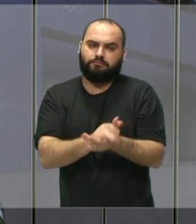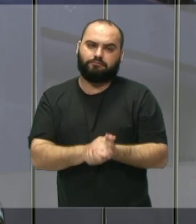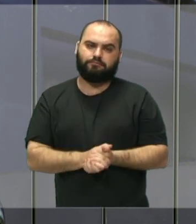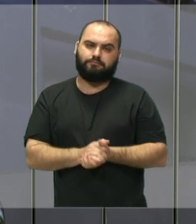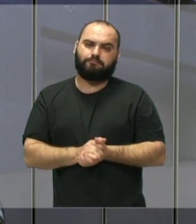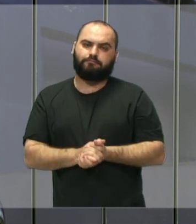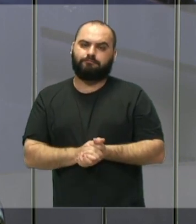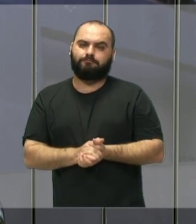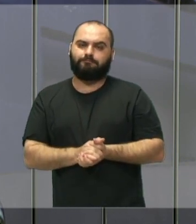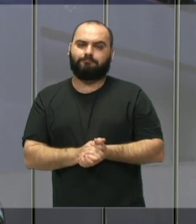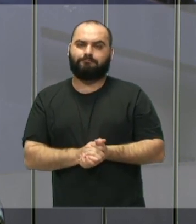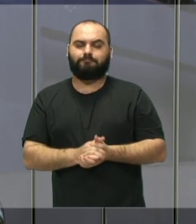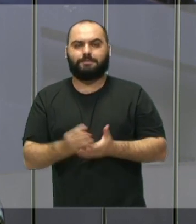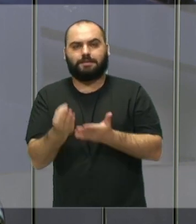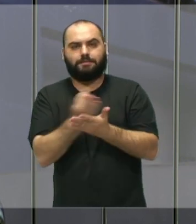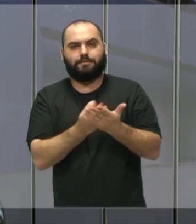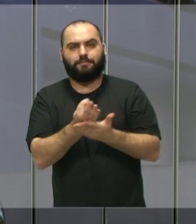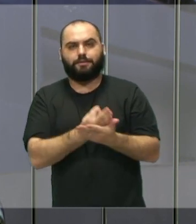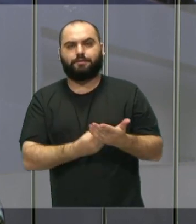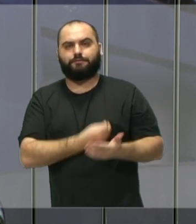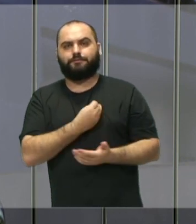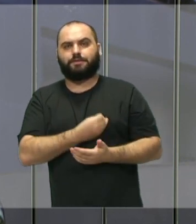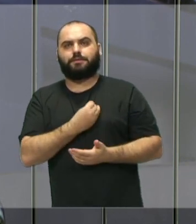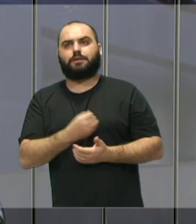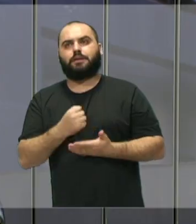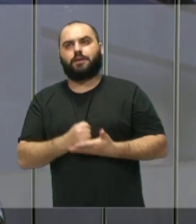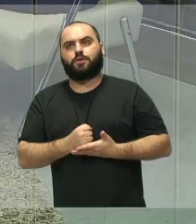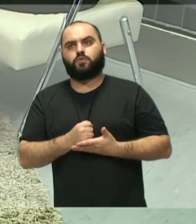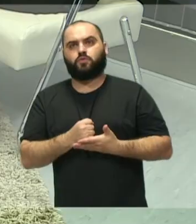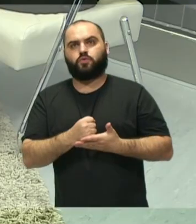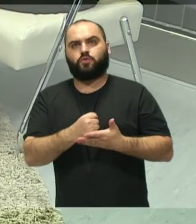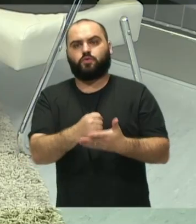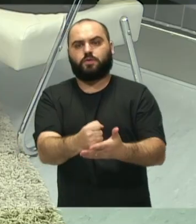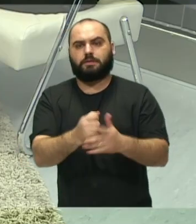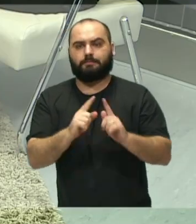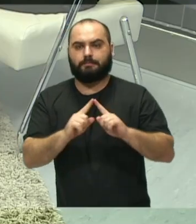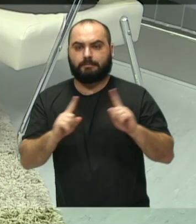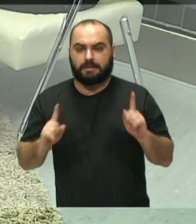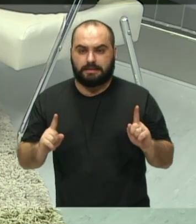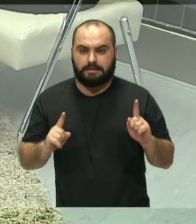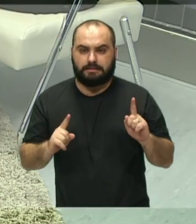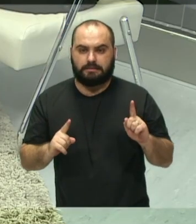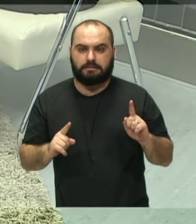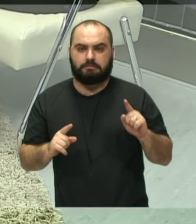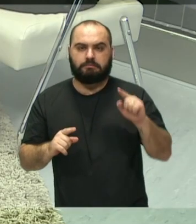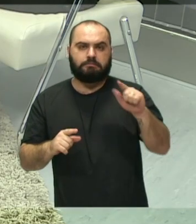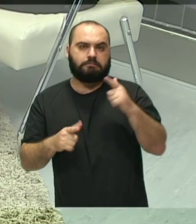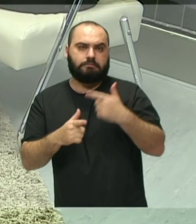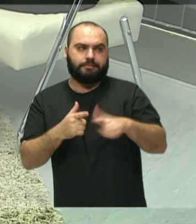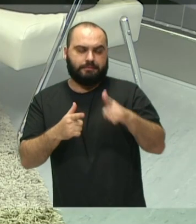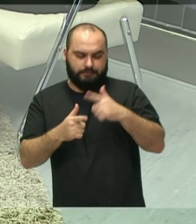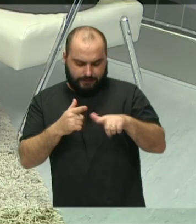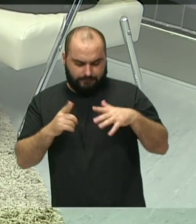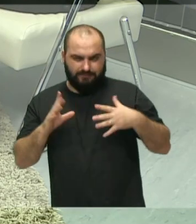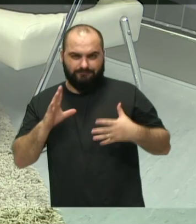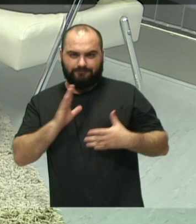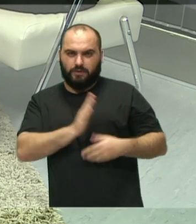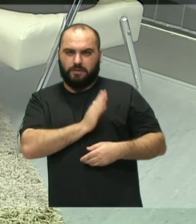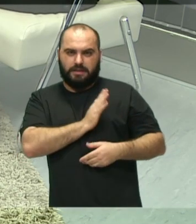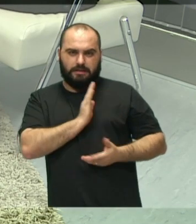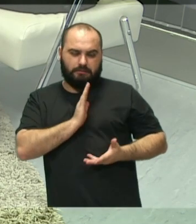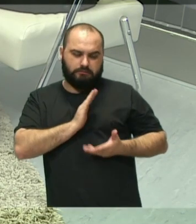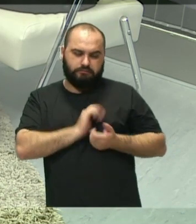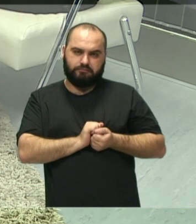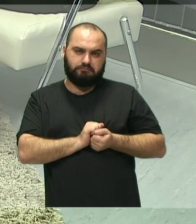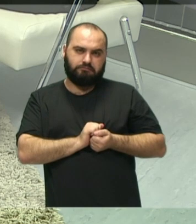eu acho que uma terapia para o resto da vida ajudaria. Mas esse vazio, ninguém tira dela mais. Eu acho que ela nunca mais vai